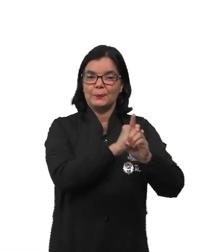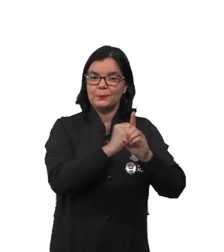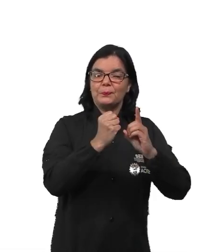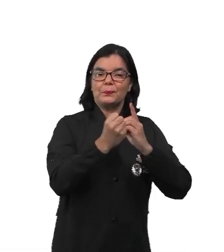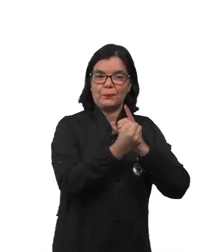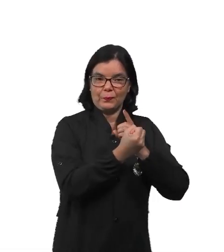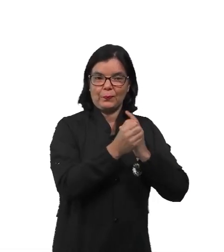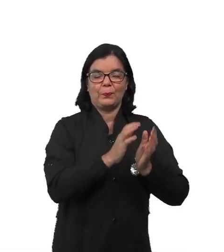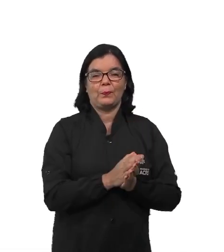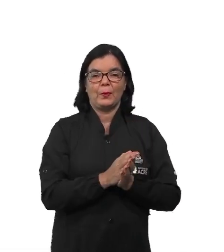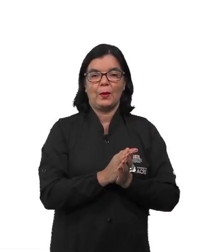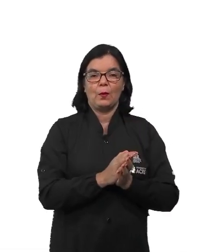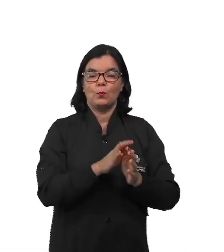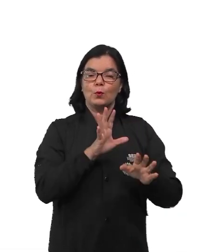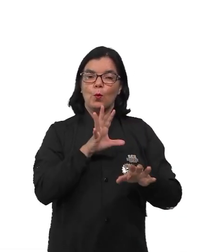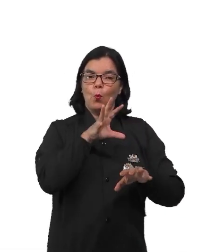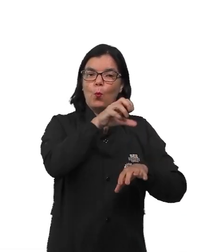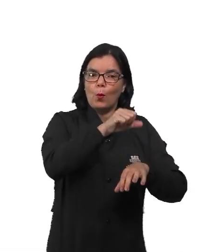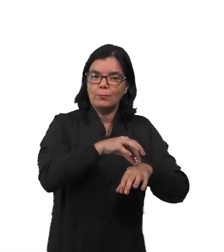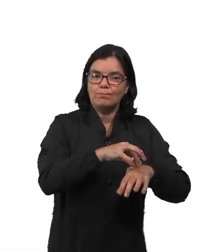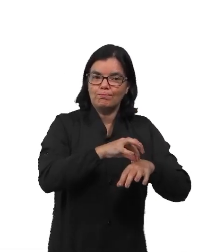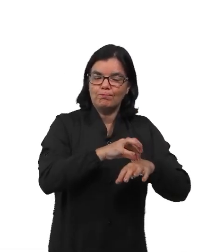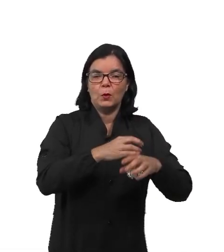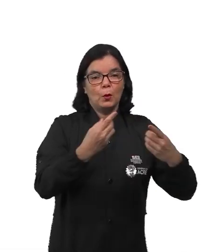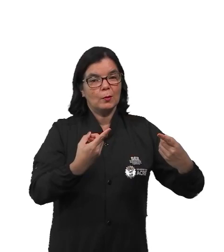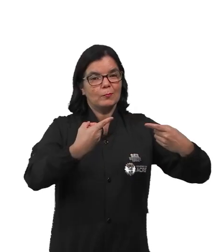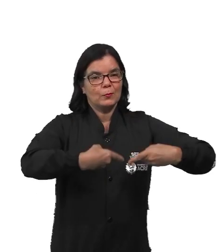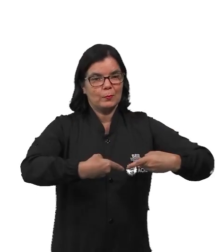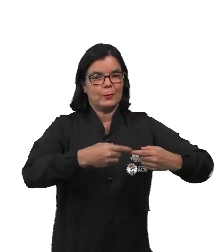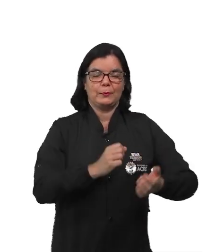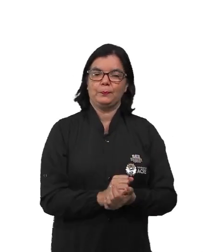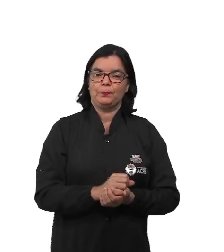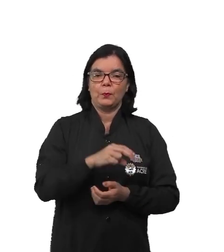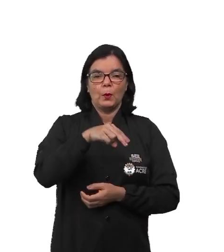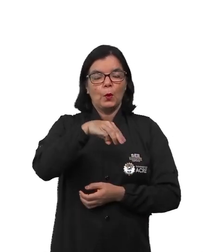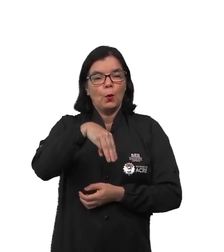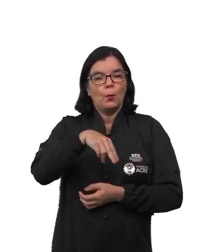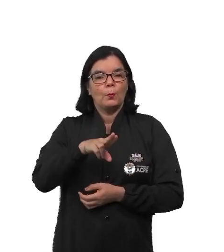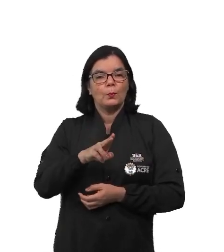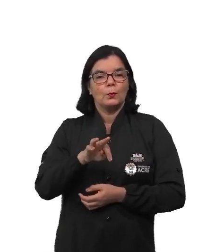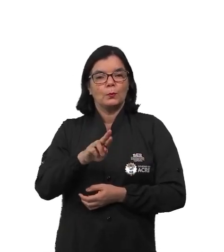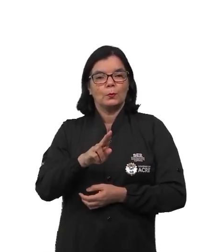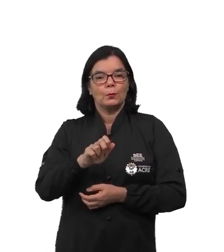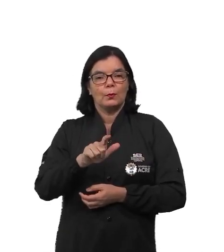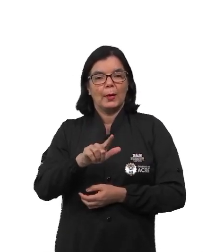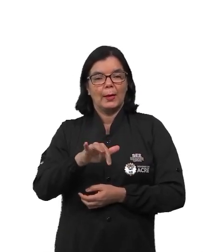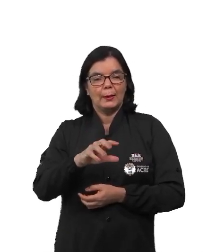sociedade, canibalismo, competição, temos o mutualismo,